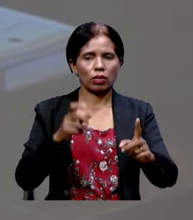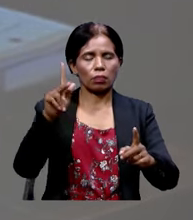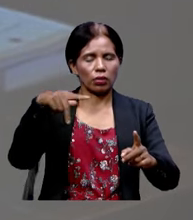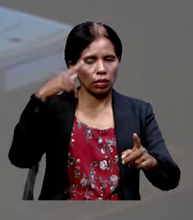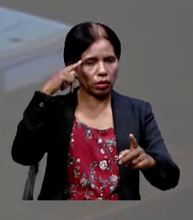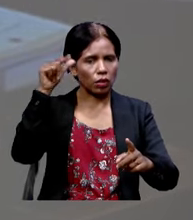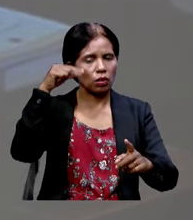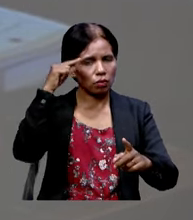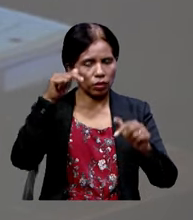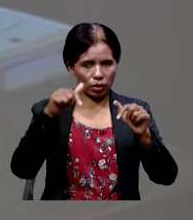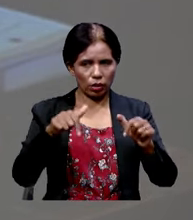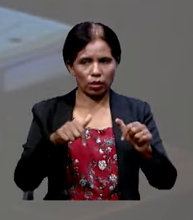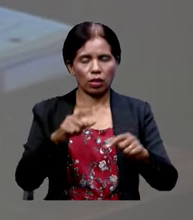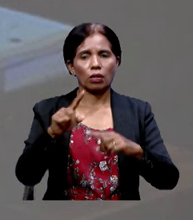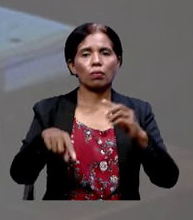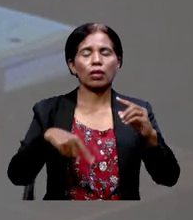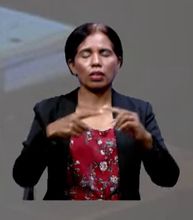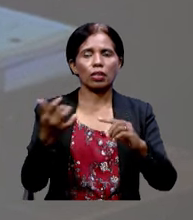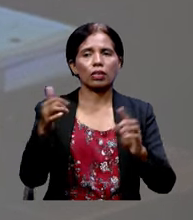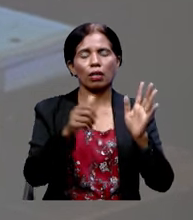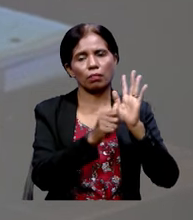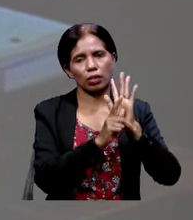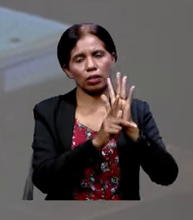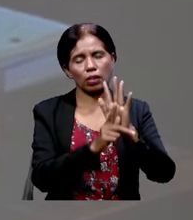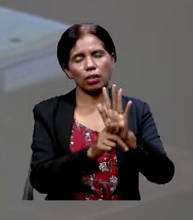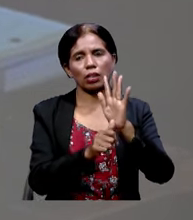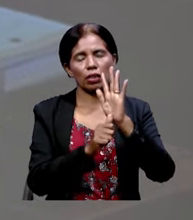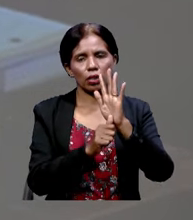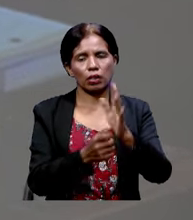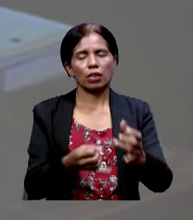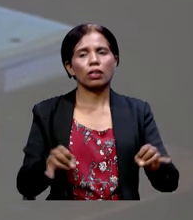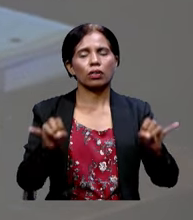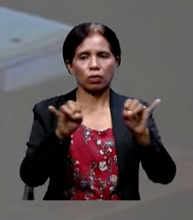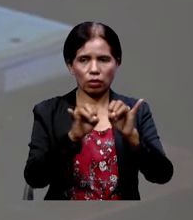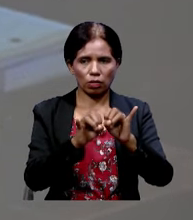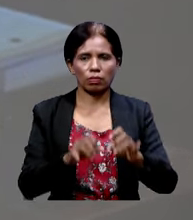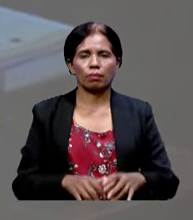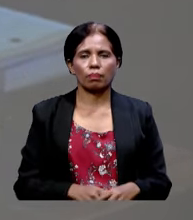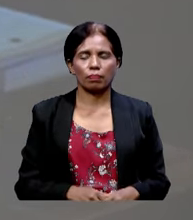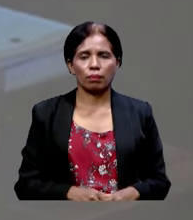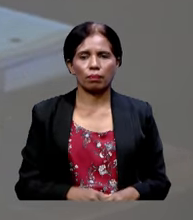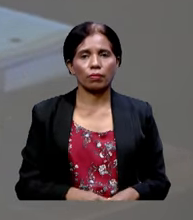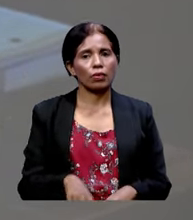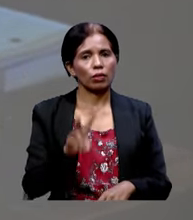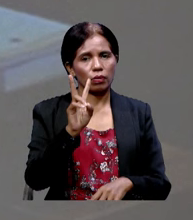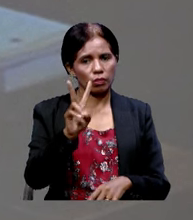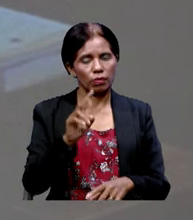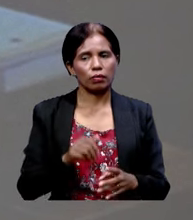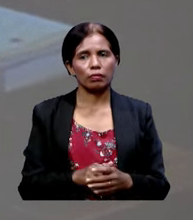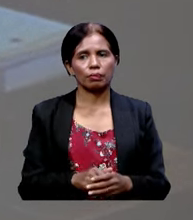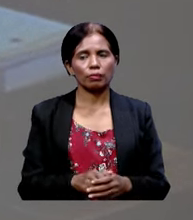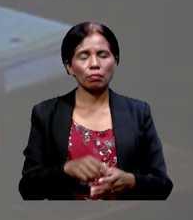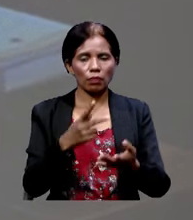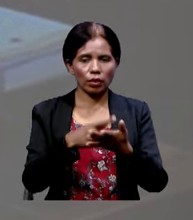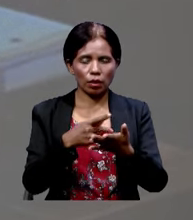o governo iranê. O Henrique se apresenta que isso é cargo da instituição competente. Rua.